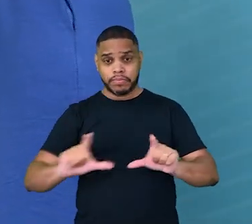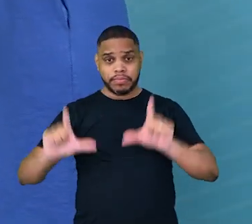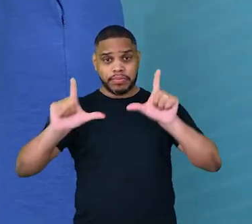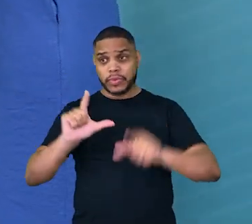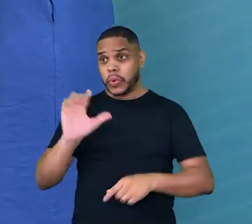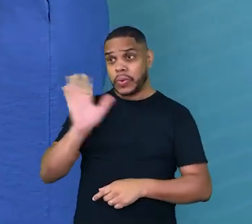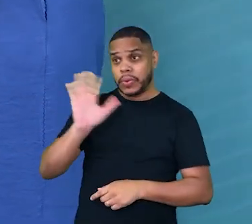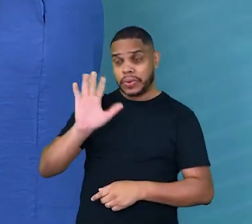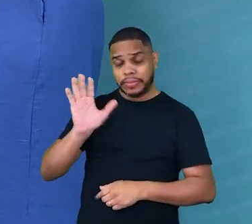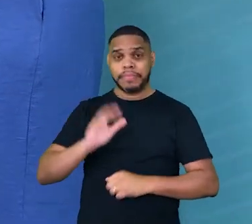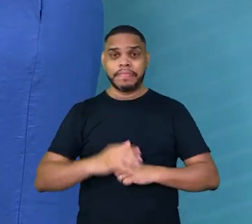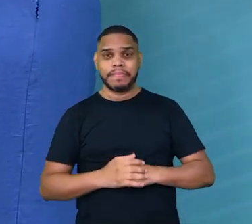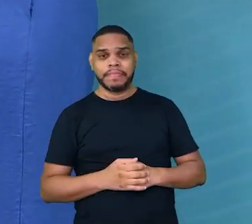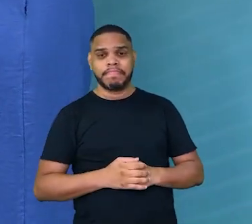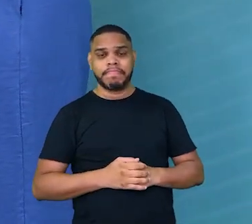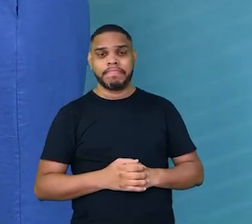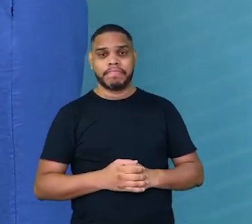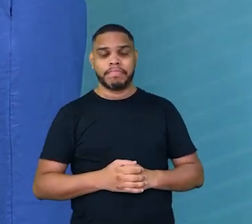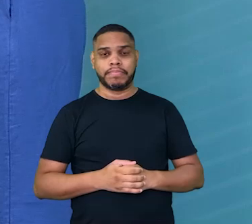conosco. Oi, Rafael.